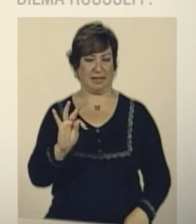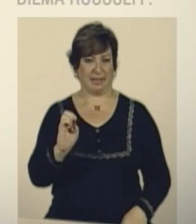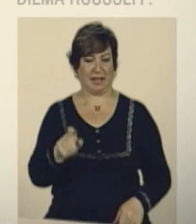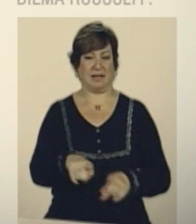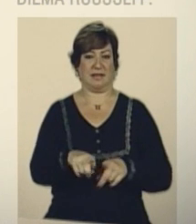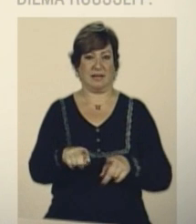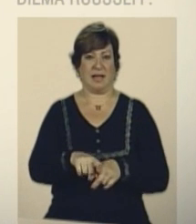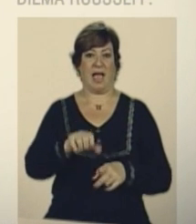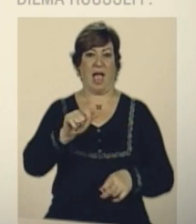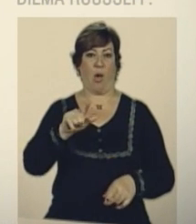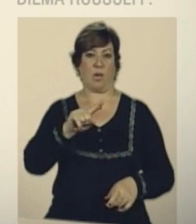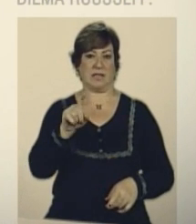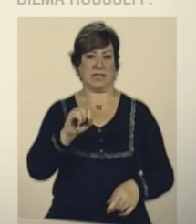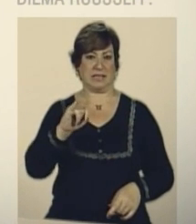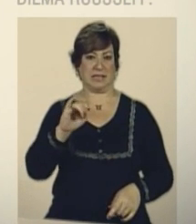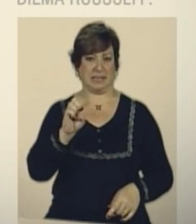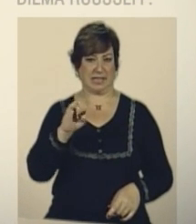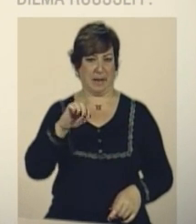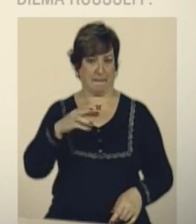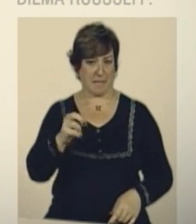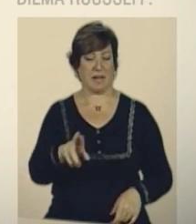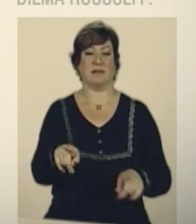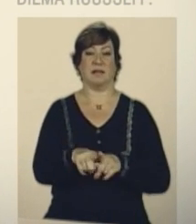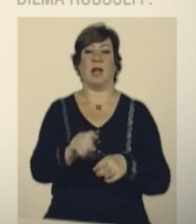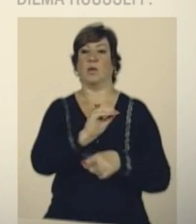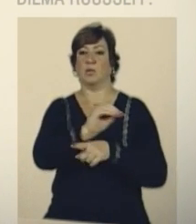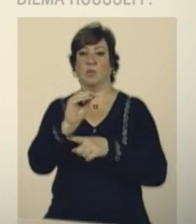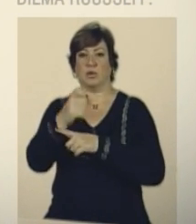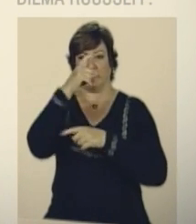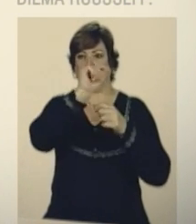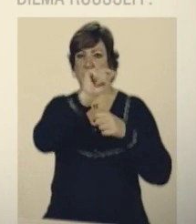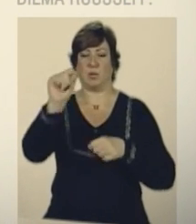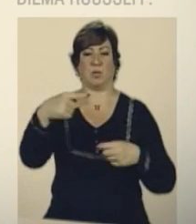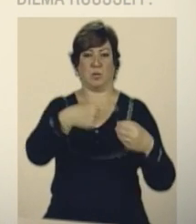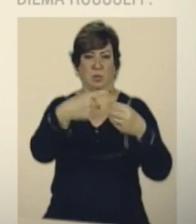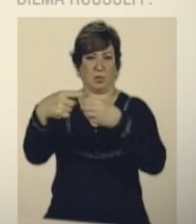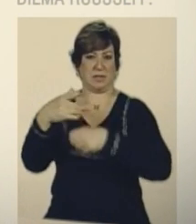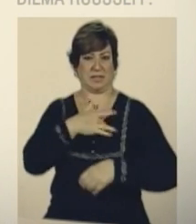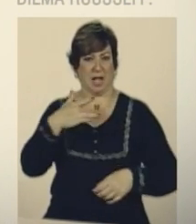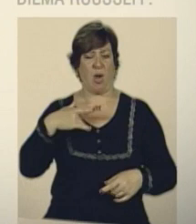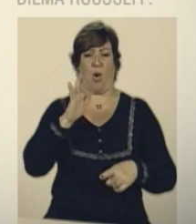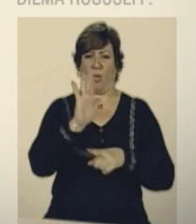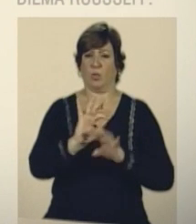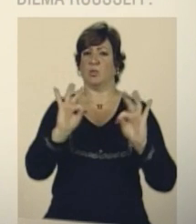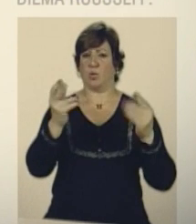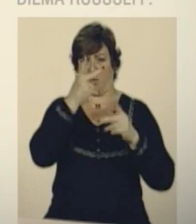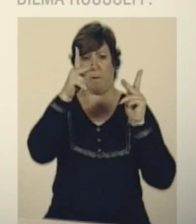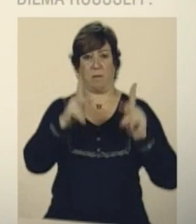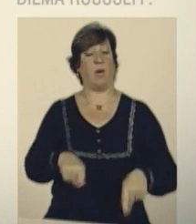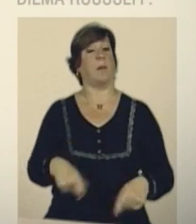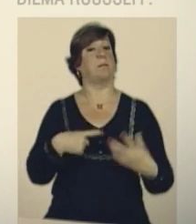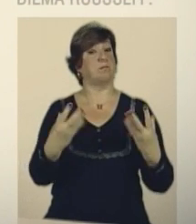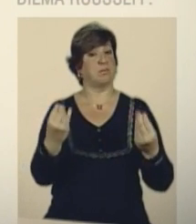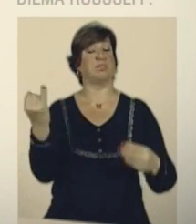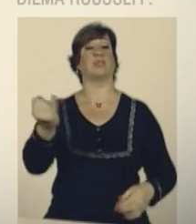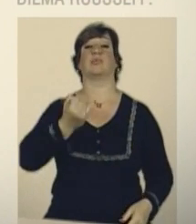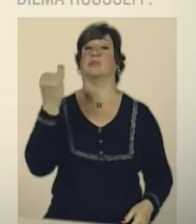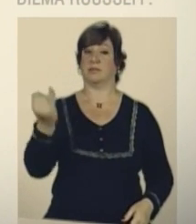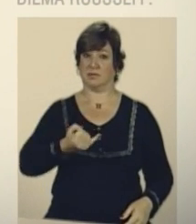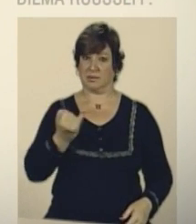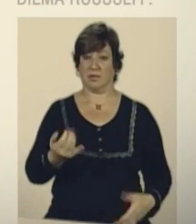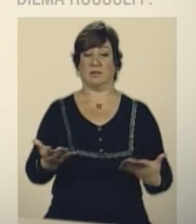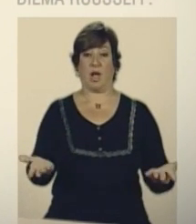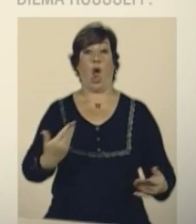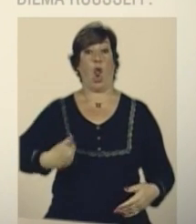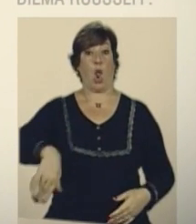unidades de saúde são investimentos que beneficiam toda a população e por isso são muito importantes